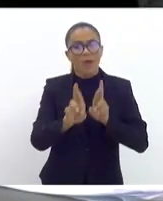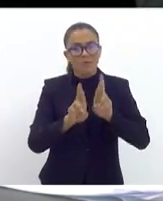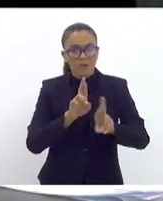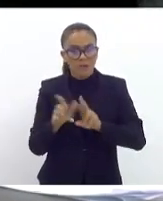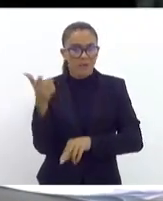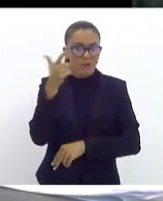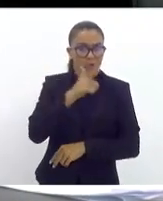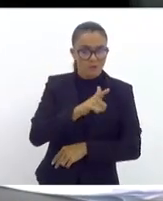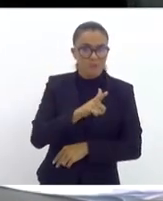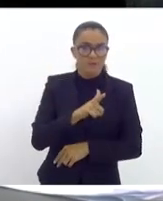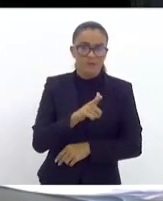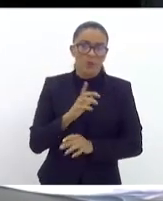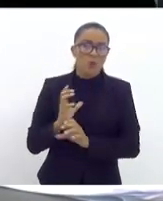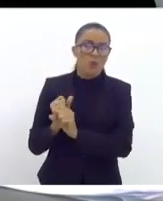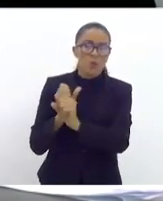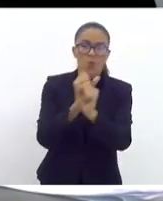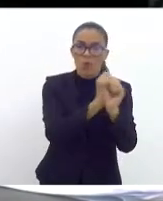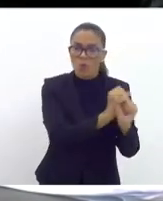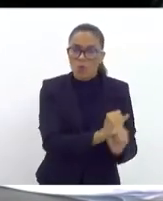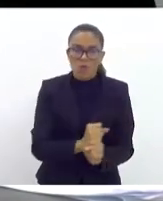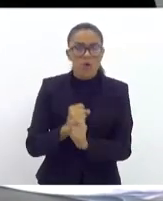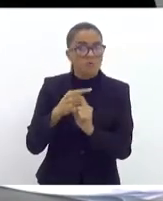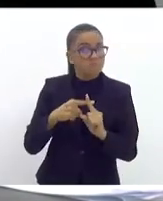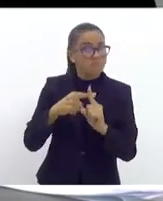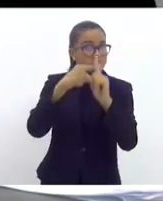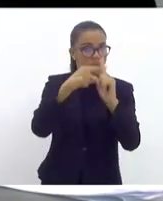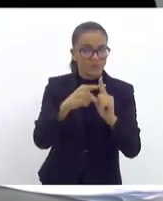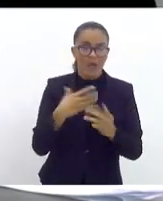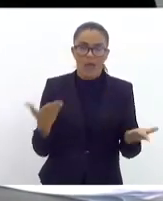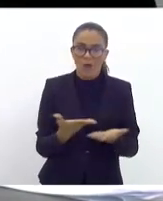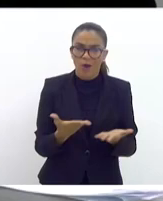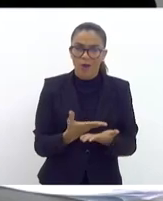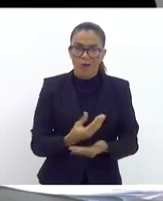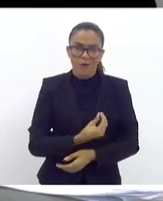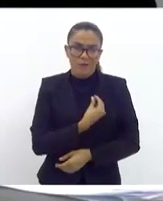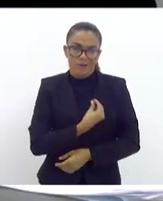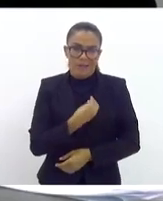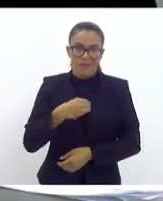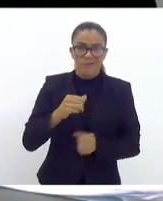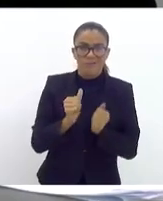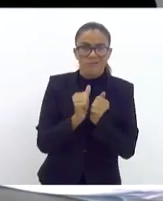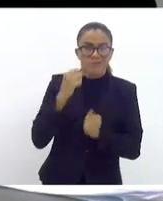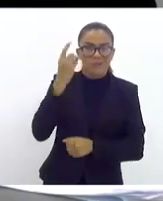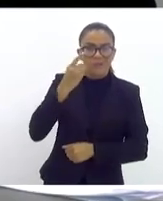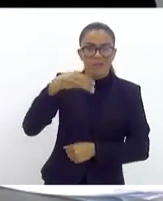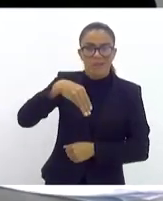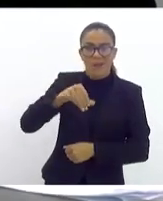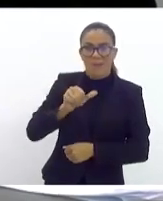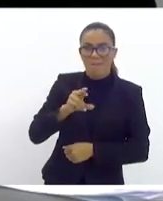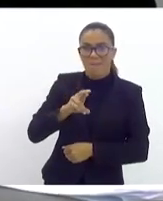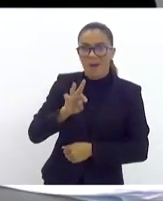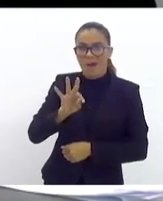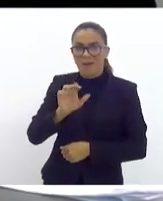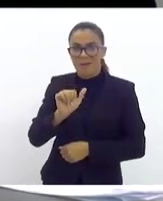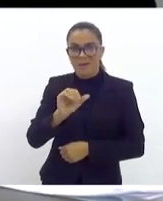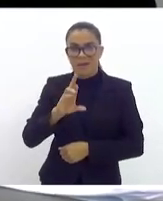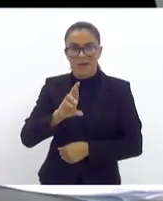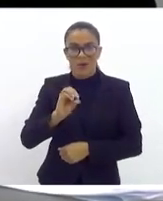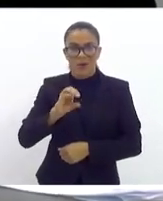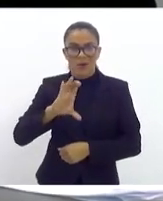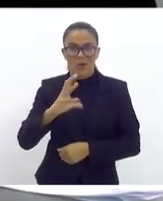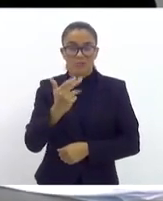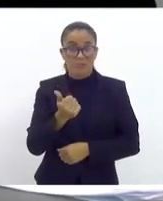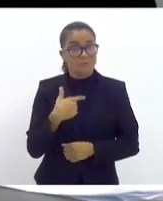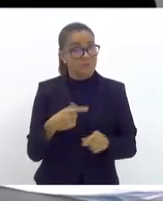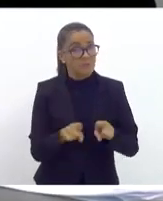na ponte os números são muito satisfatórios tava ali agora com mata Rocha antes de descer debatendo inclusive